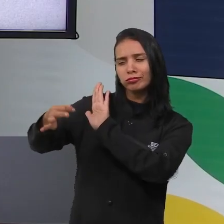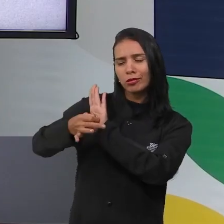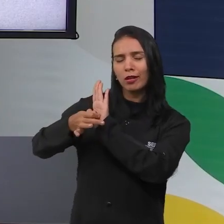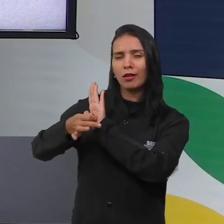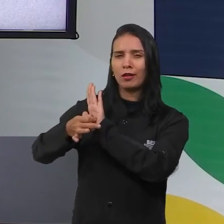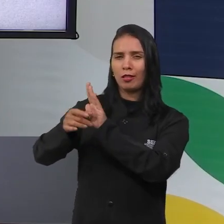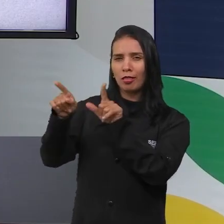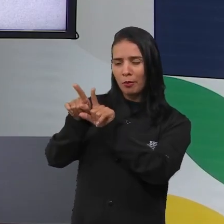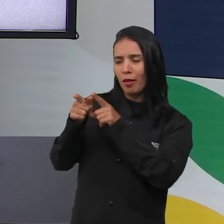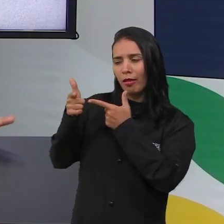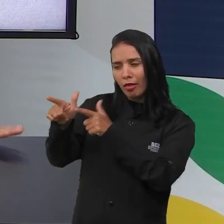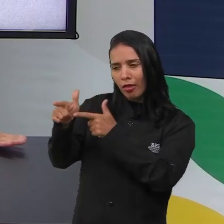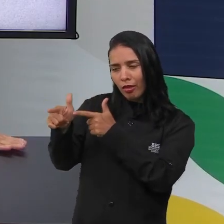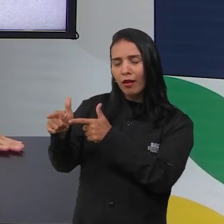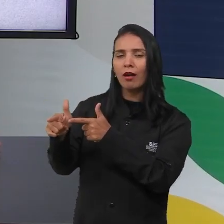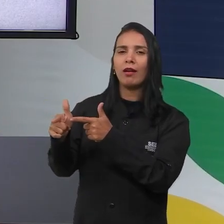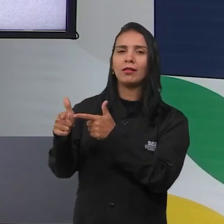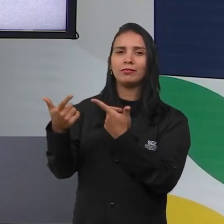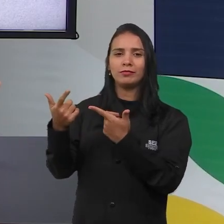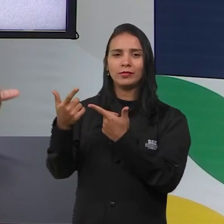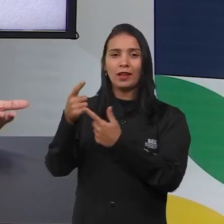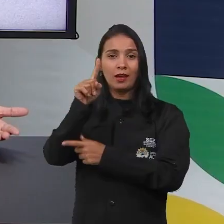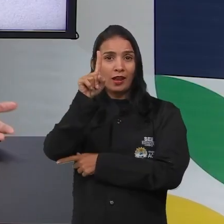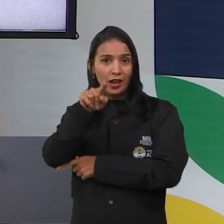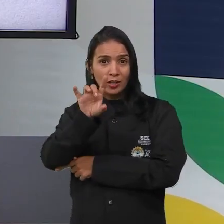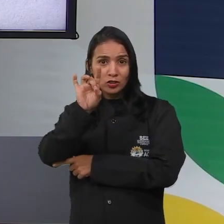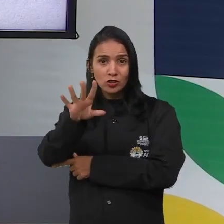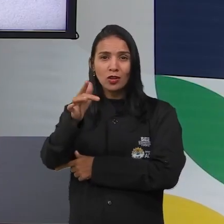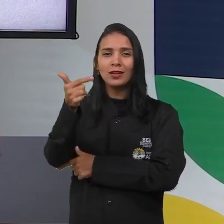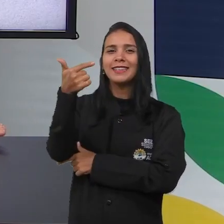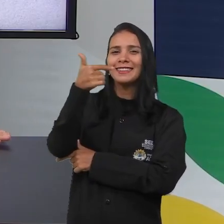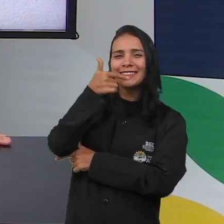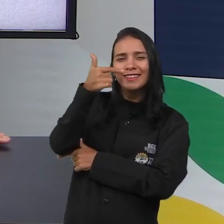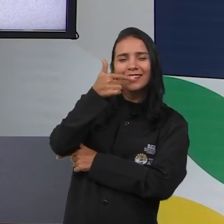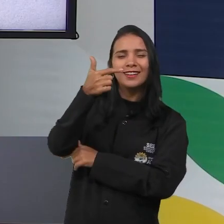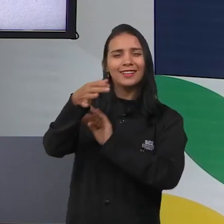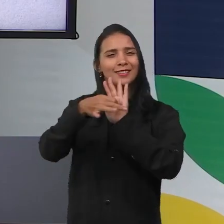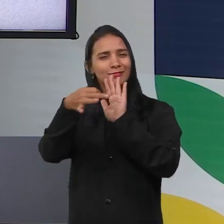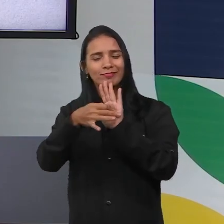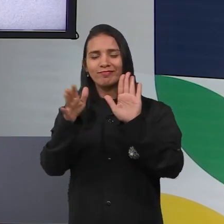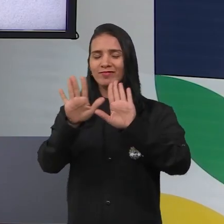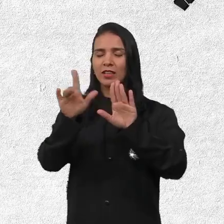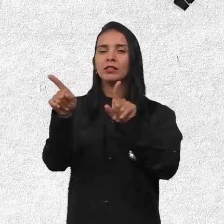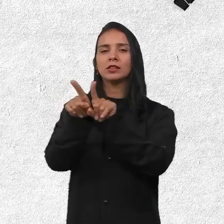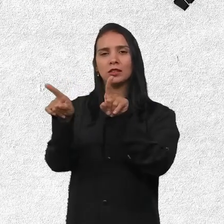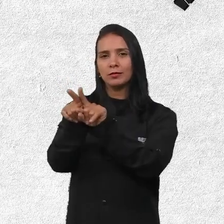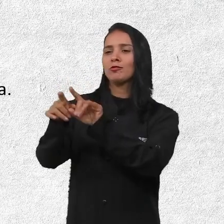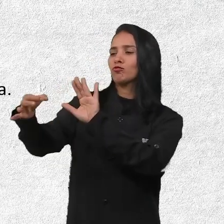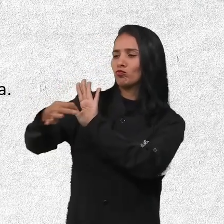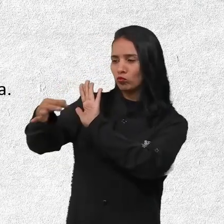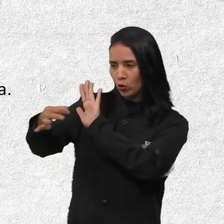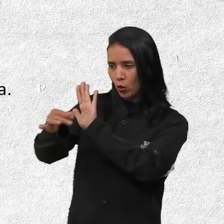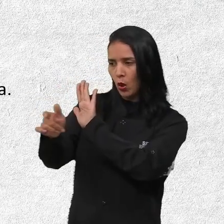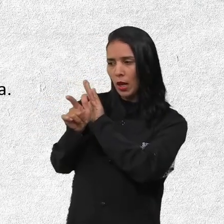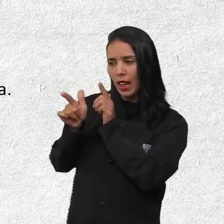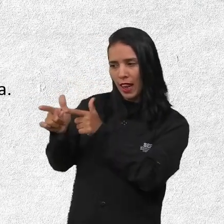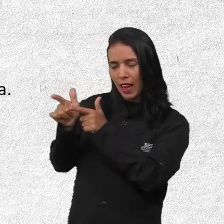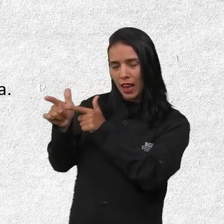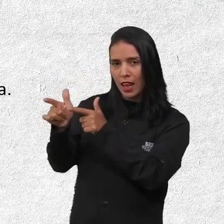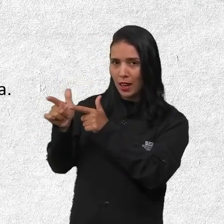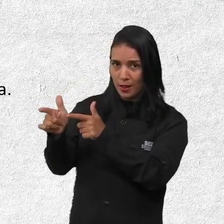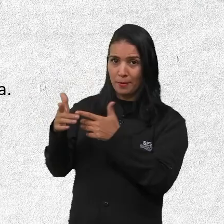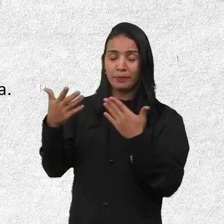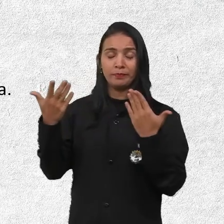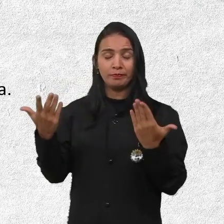ela tem essa relação. Não é apenas humorizar, mas também criticar. Então, nessa relação, com toda